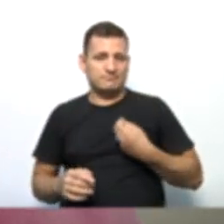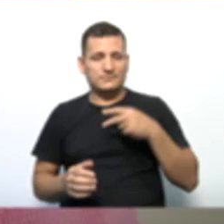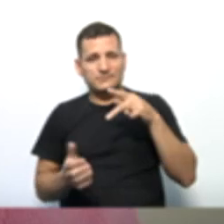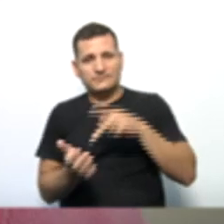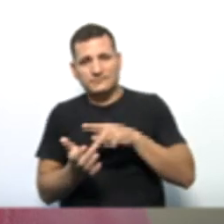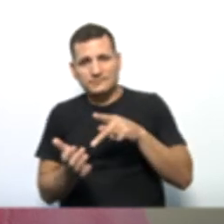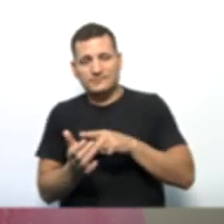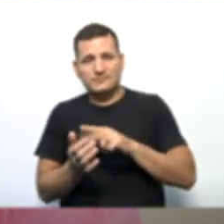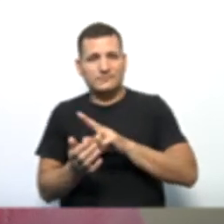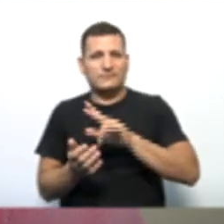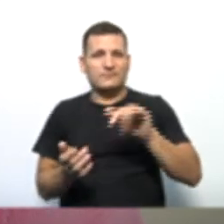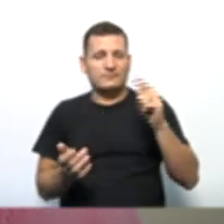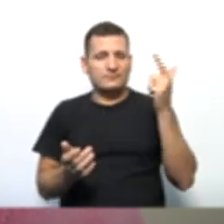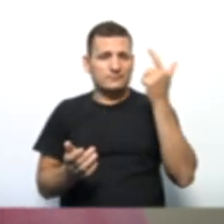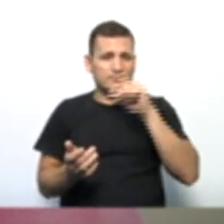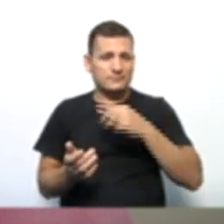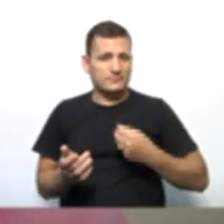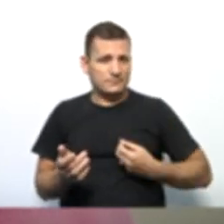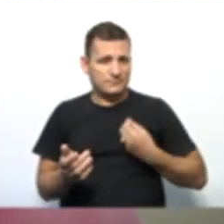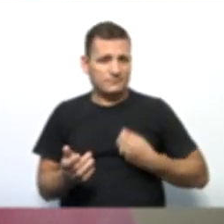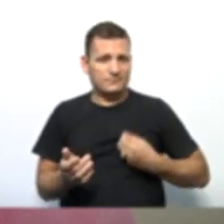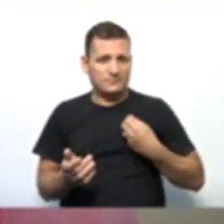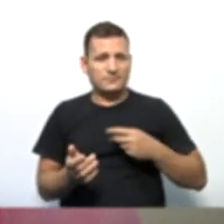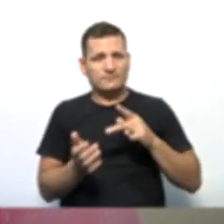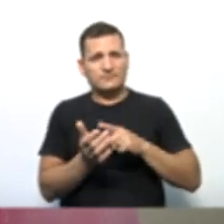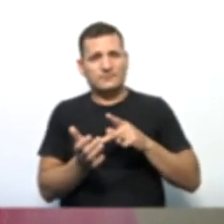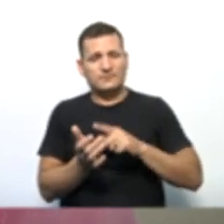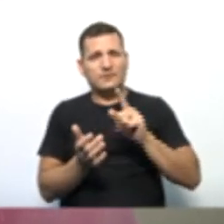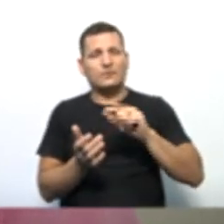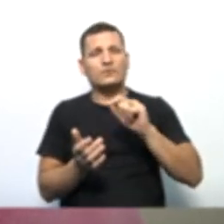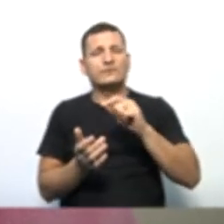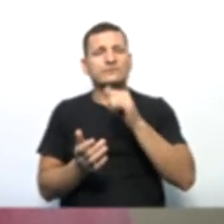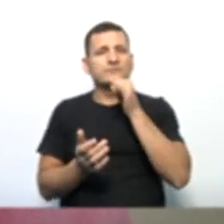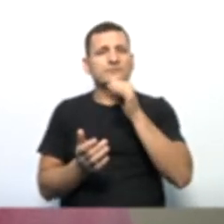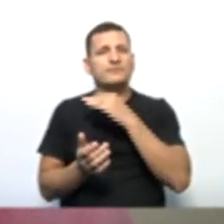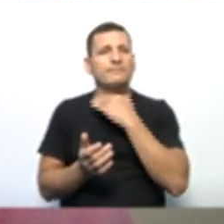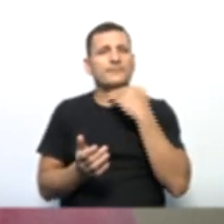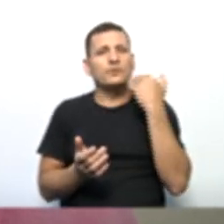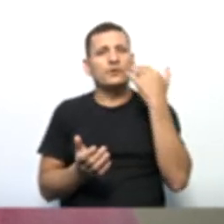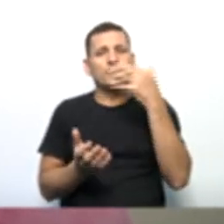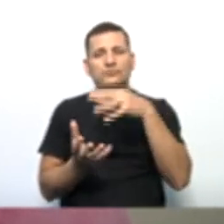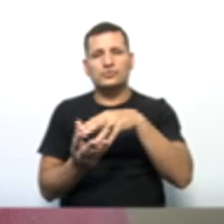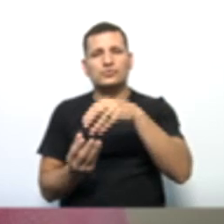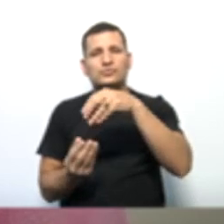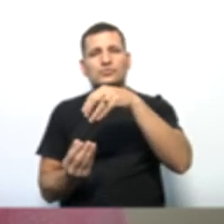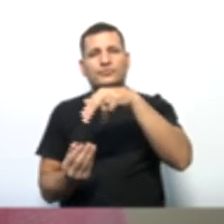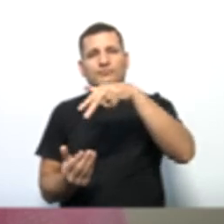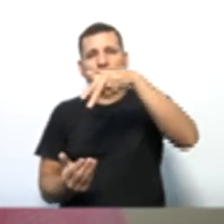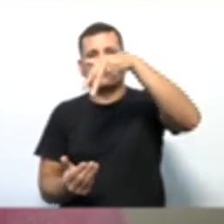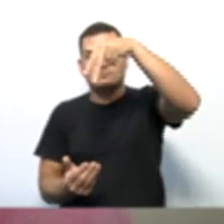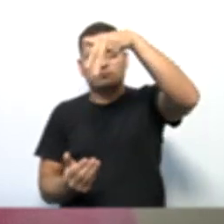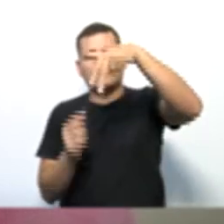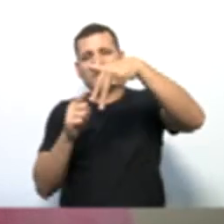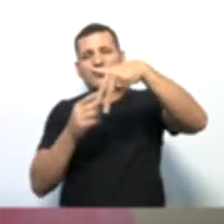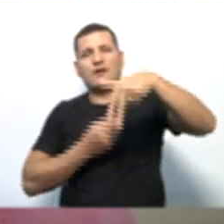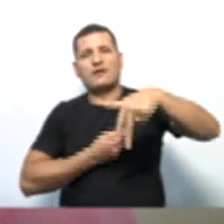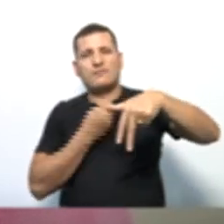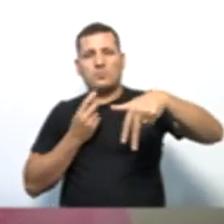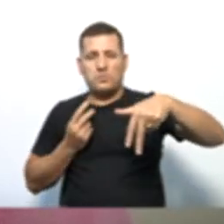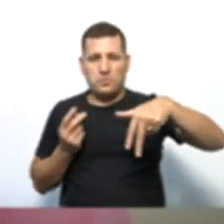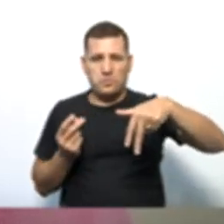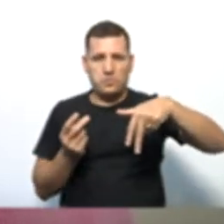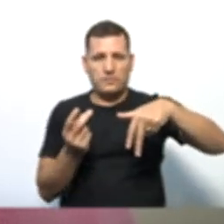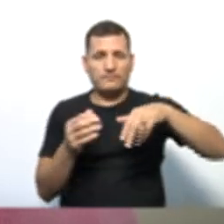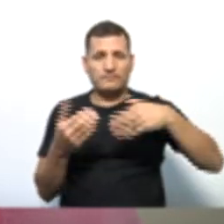vai alcançar a vida verdadeira, que é a vida após morte. É a vida eterna, é a vida definitiva. Então a